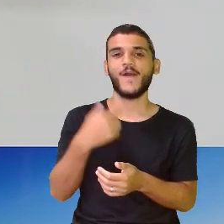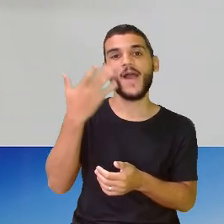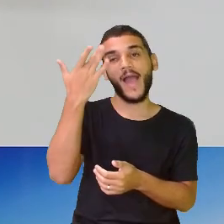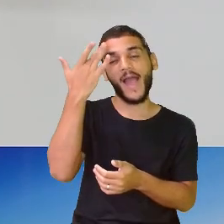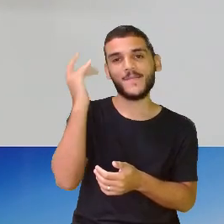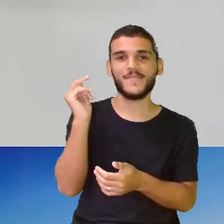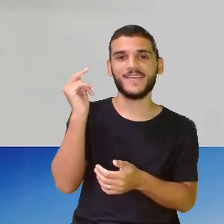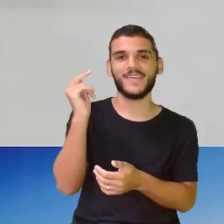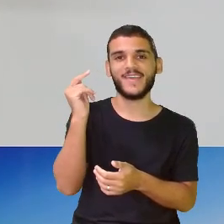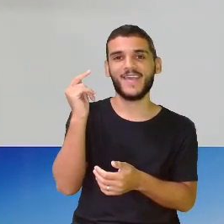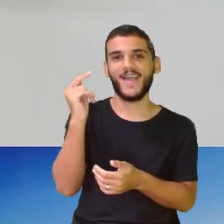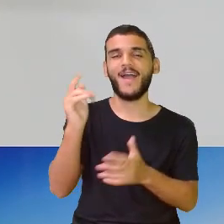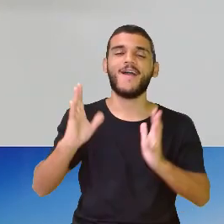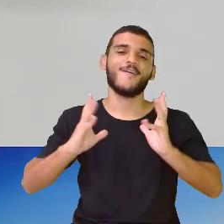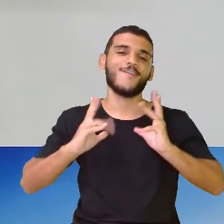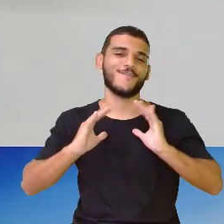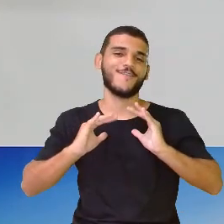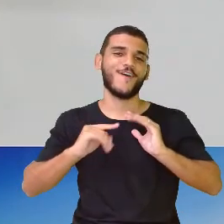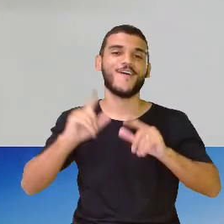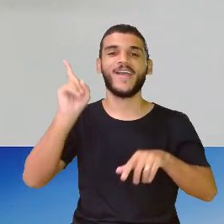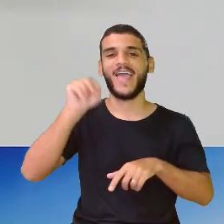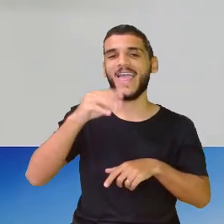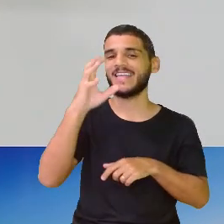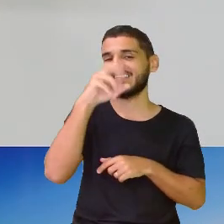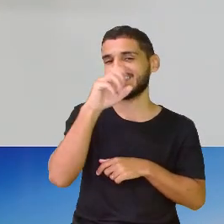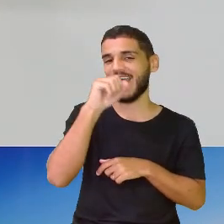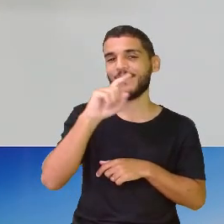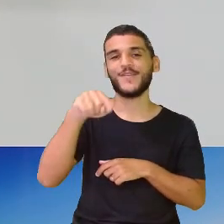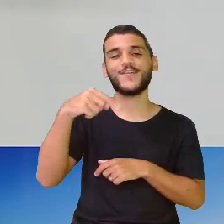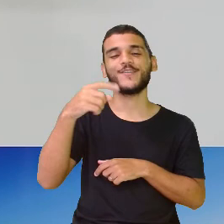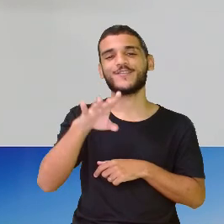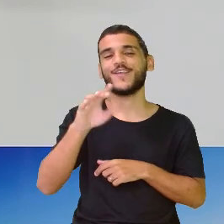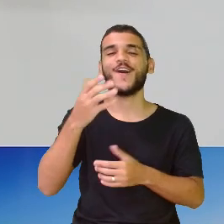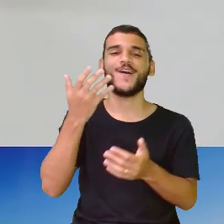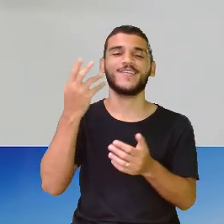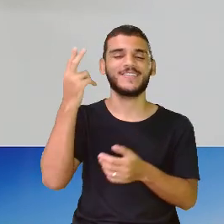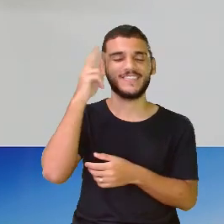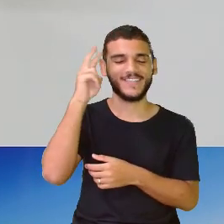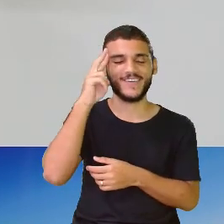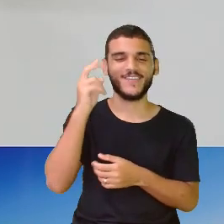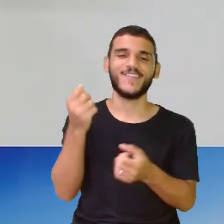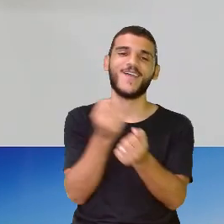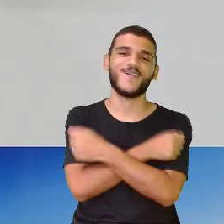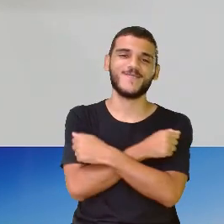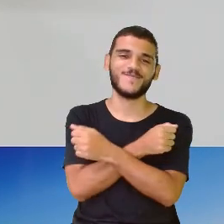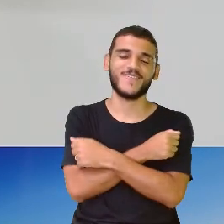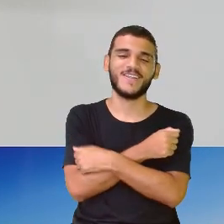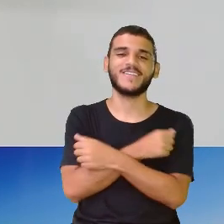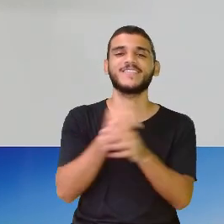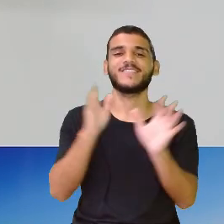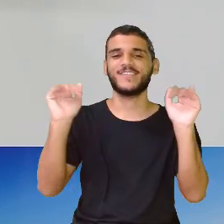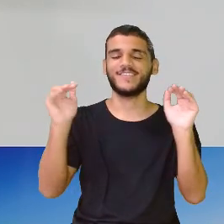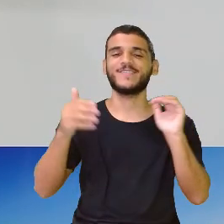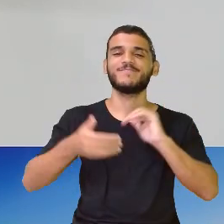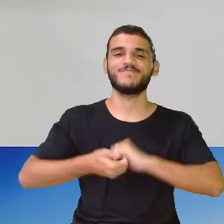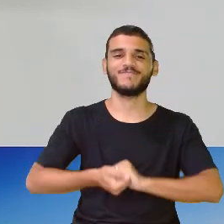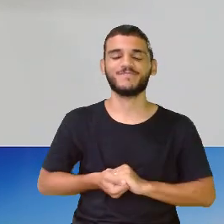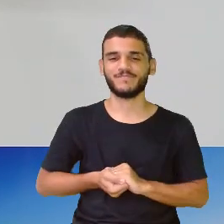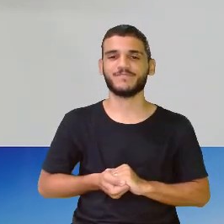porque amanhã é sábado, mas a gente se vê na próxima aula, tá? Um grande abraço e até lá!